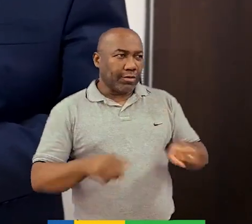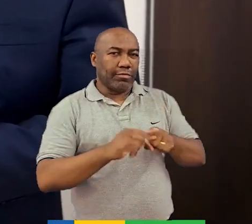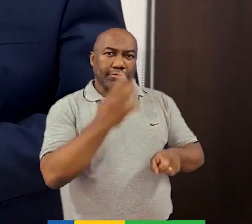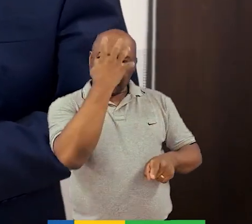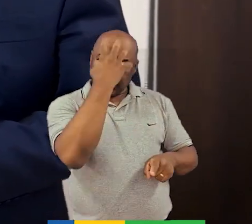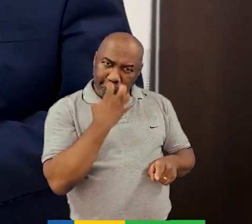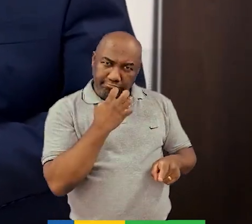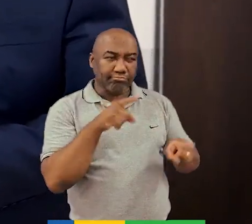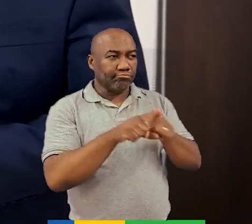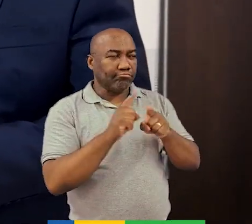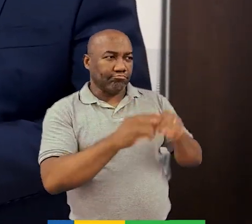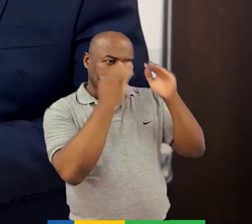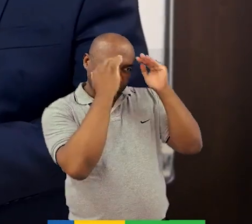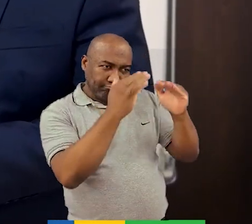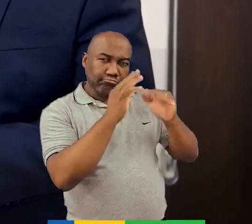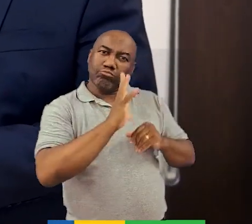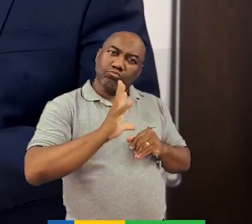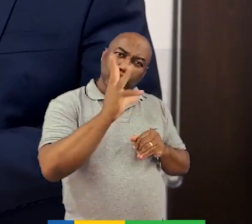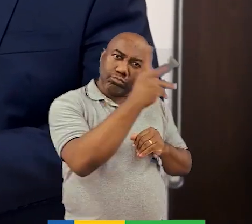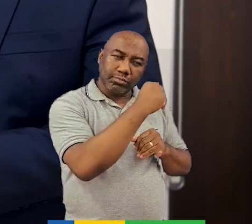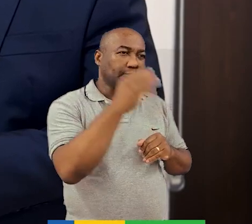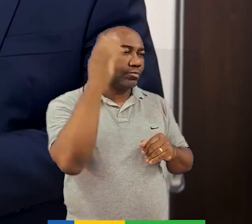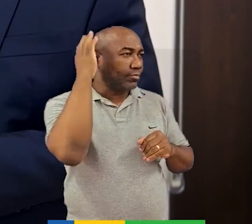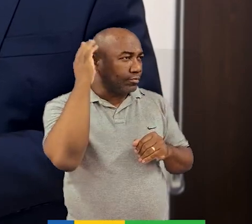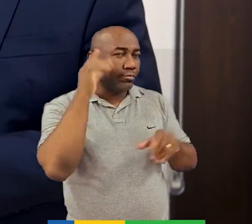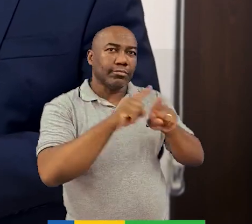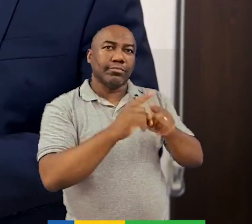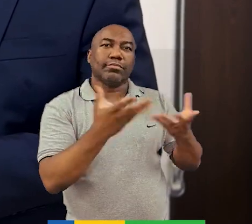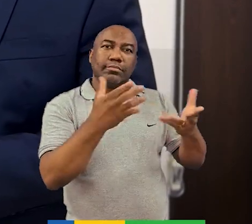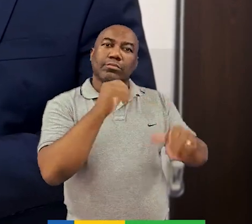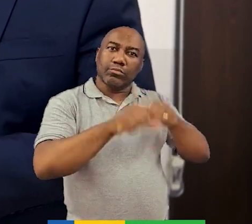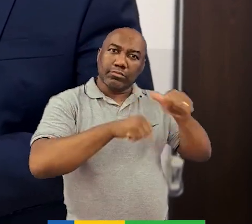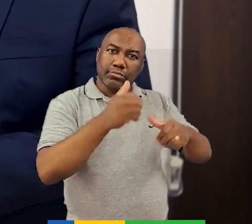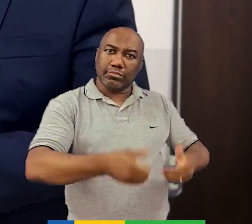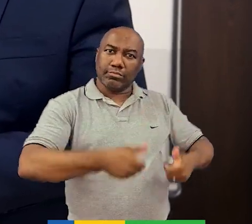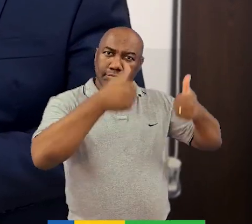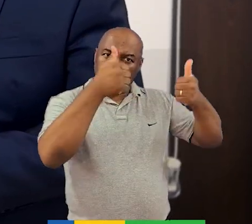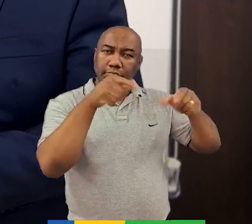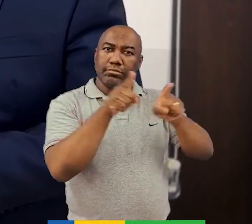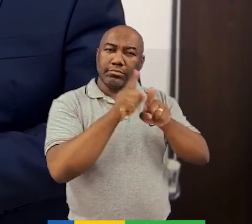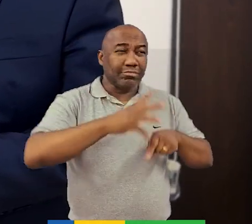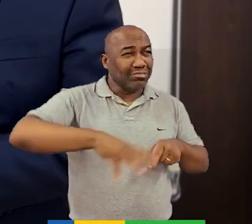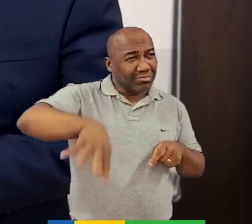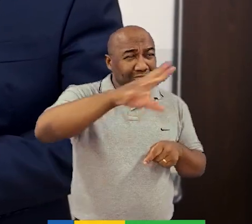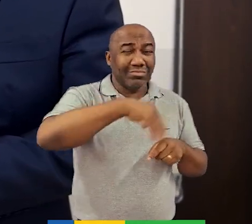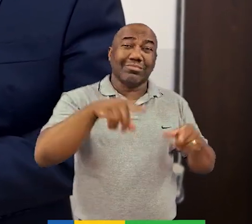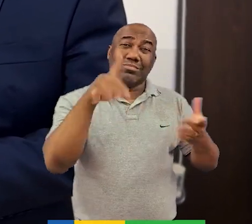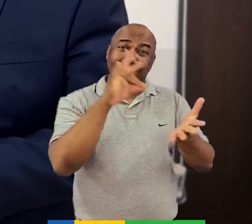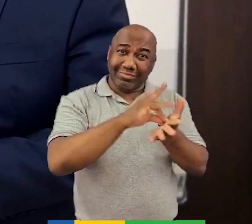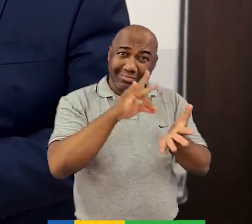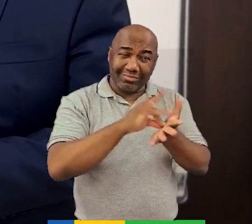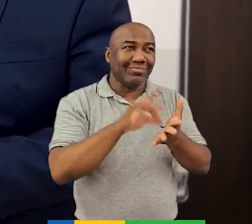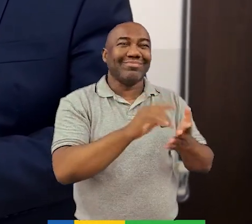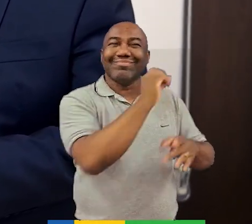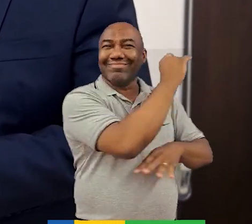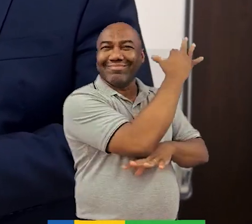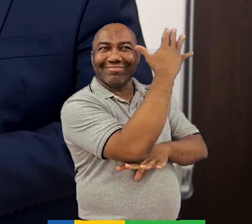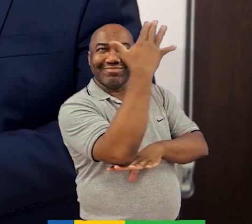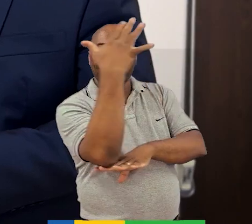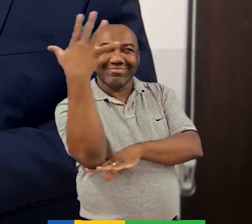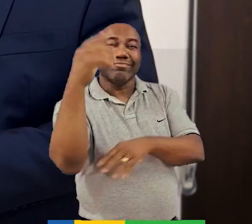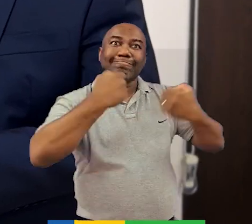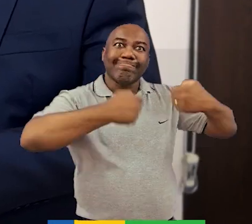Obrigado, governador. Com muita seriedade, com muito respeito ao povo cuiabano, buscando a melhoria da nossa cidade, uma cidade que precisa